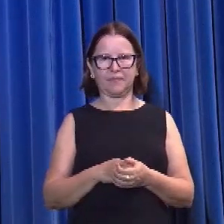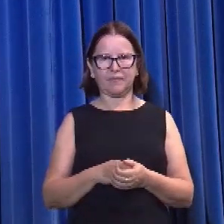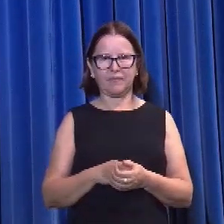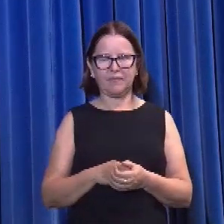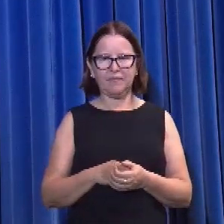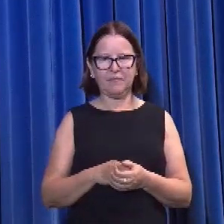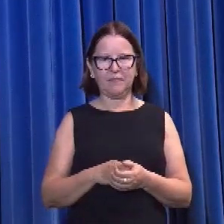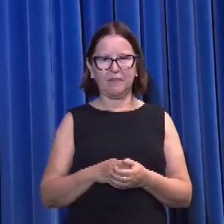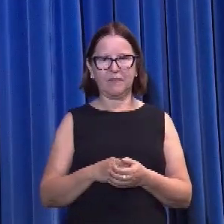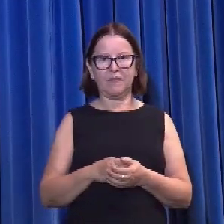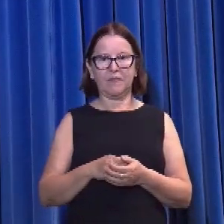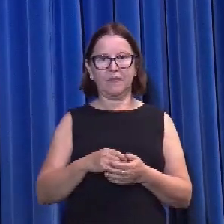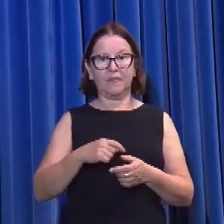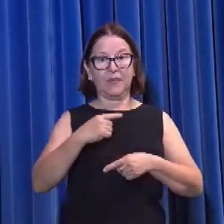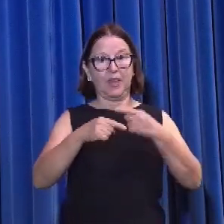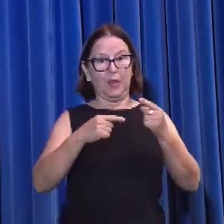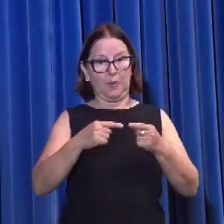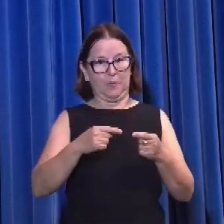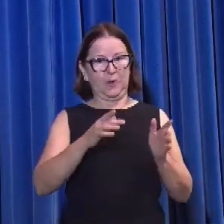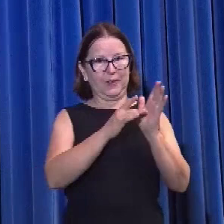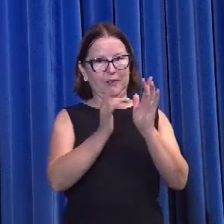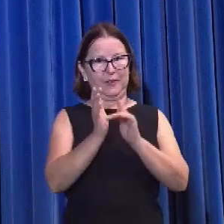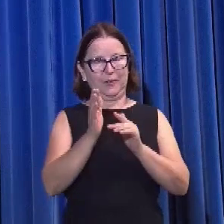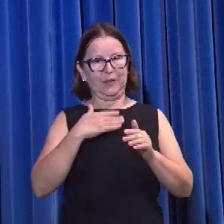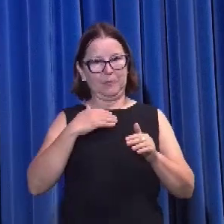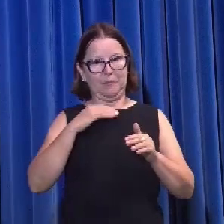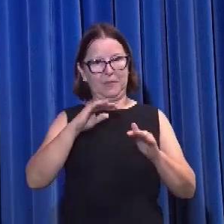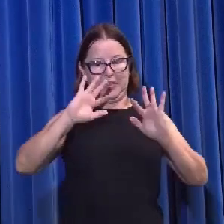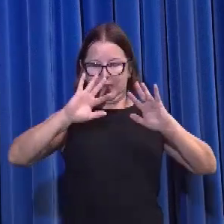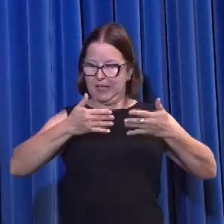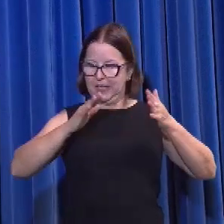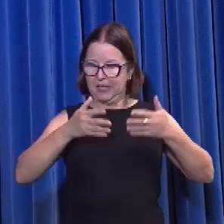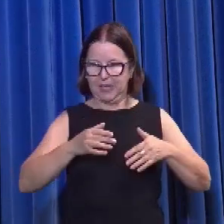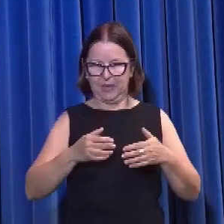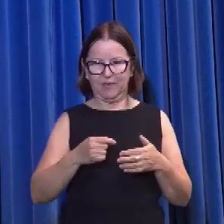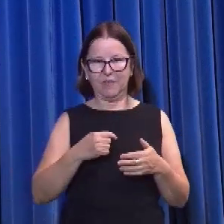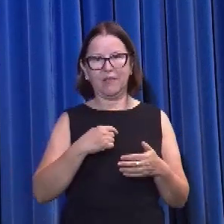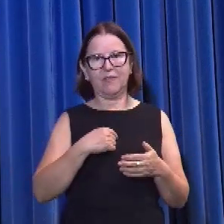Depois que eu fui atraído e eu fui convencido pelo Espírito Santo